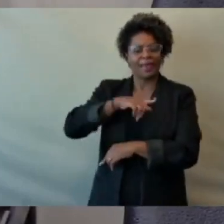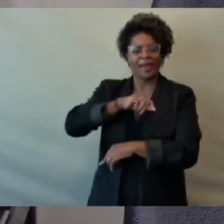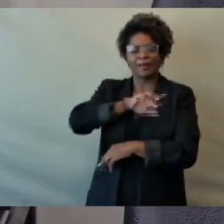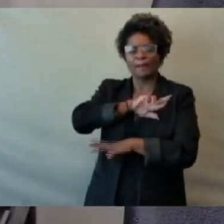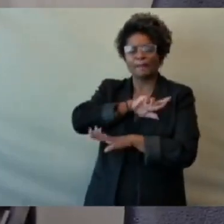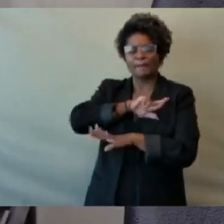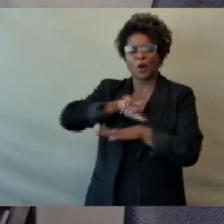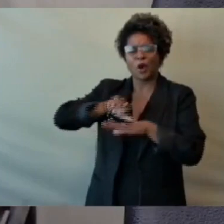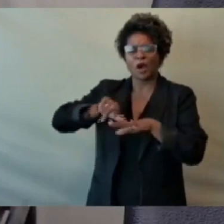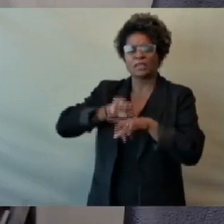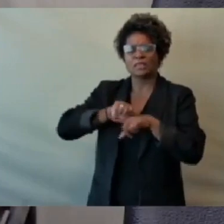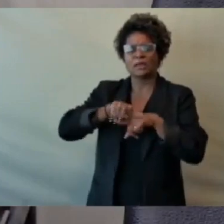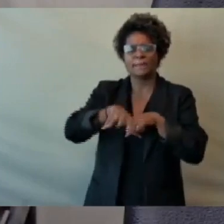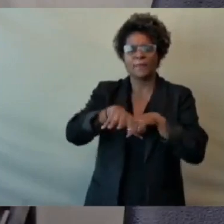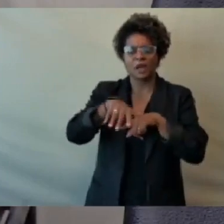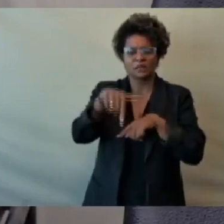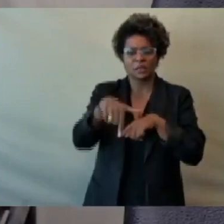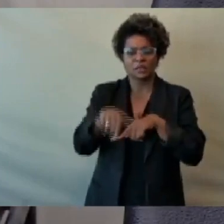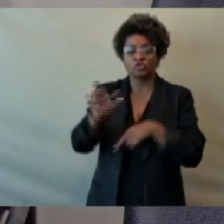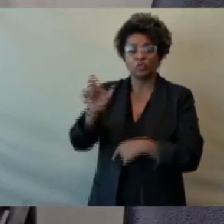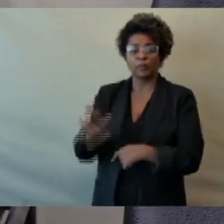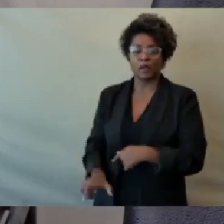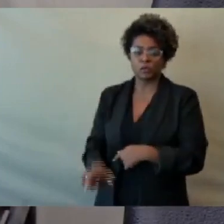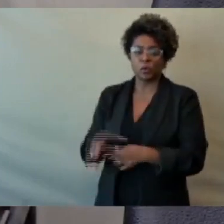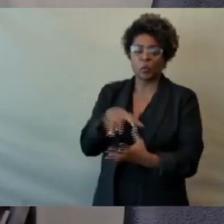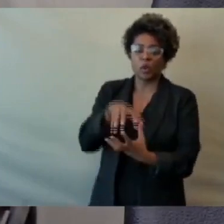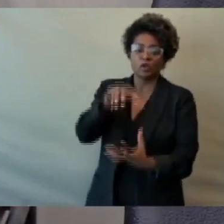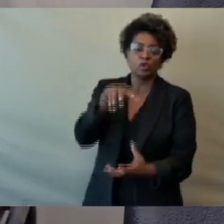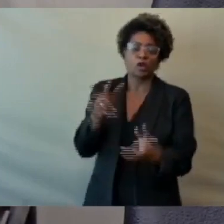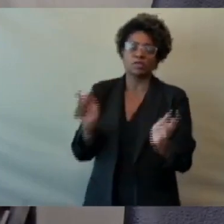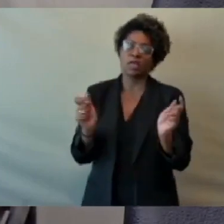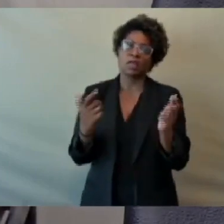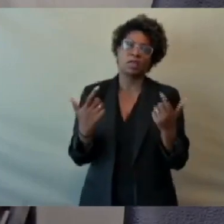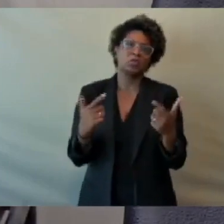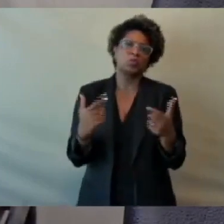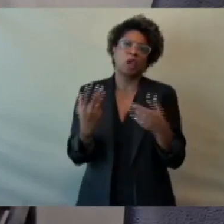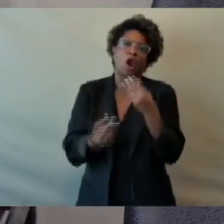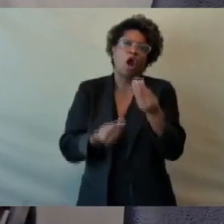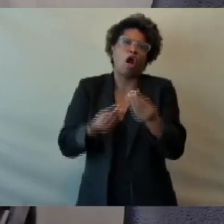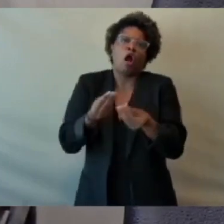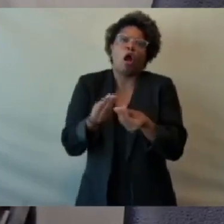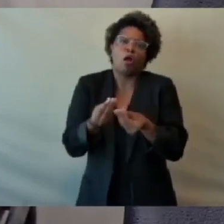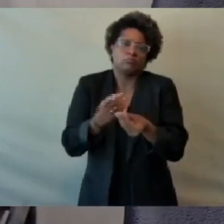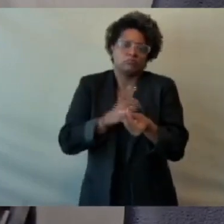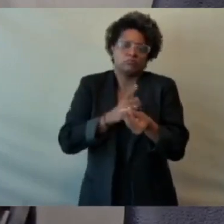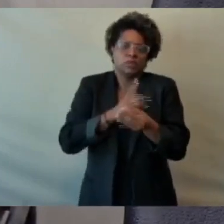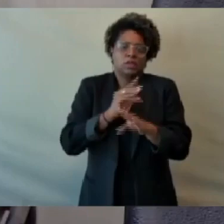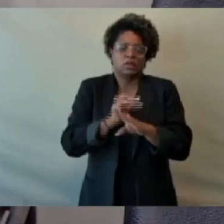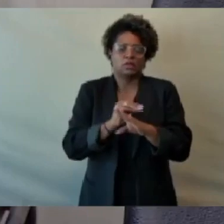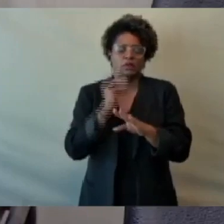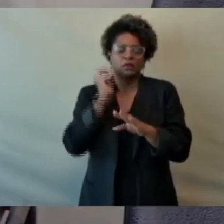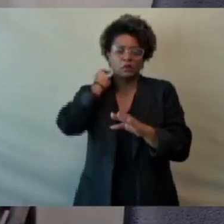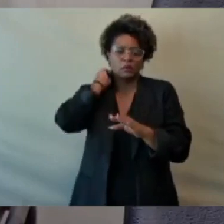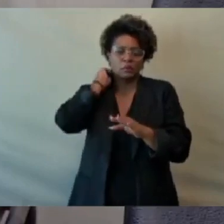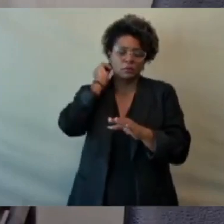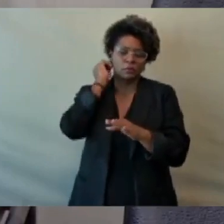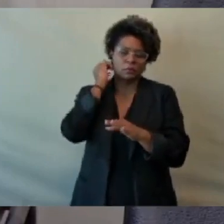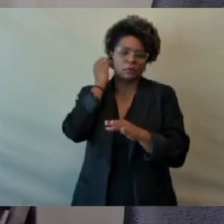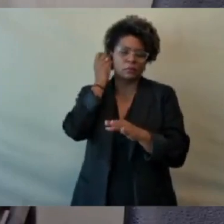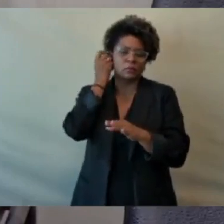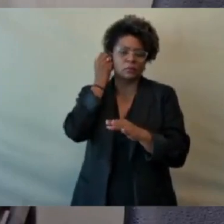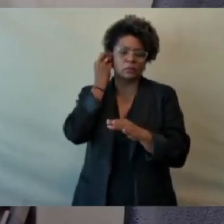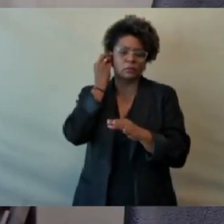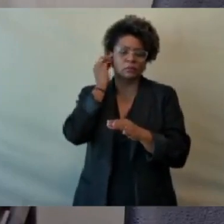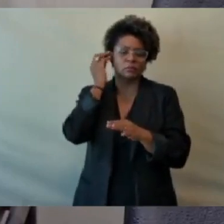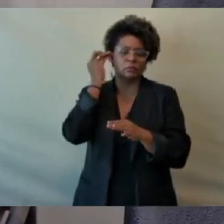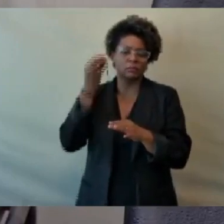têm condições de serem cuidadas e que também a gente não consegue, eles não